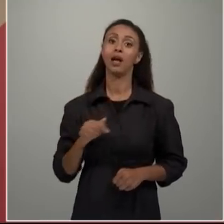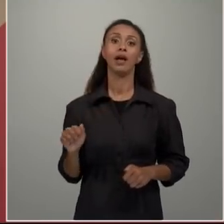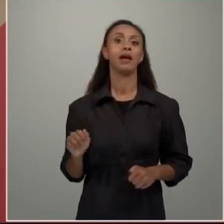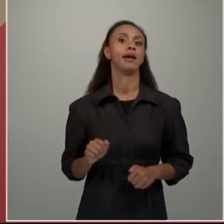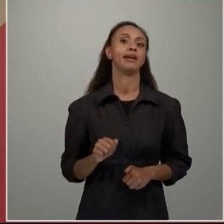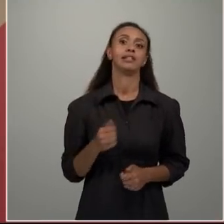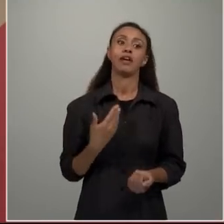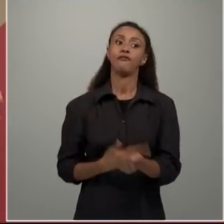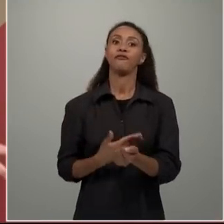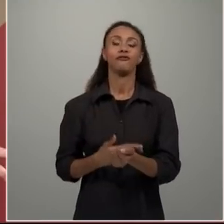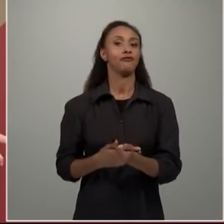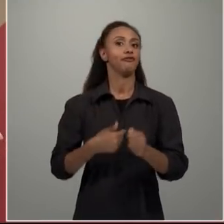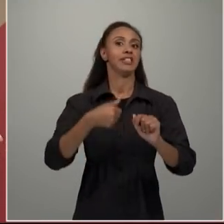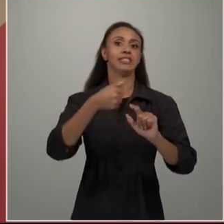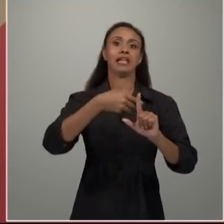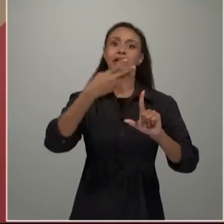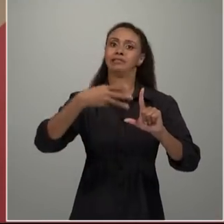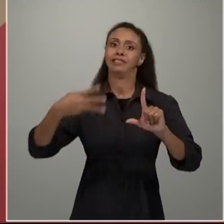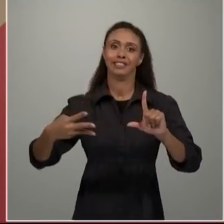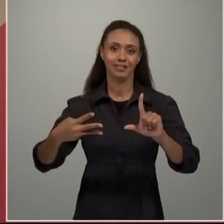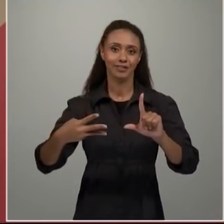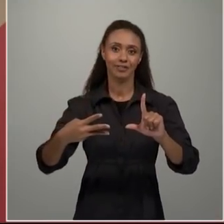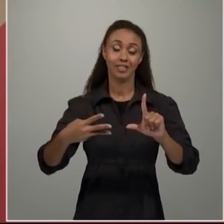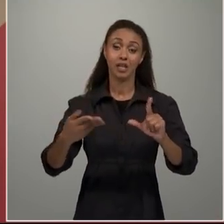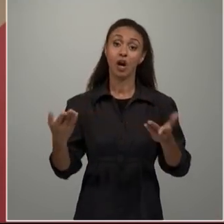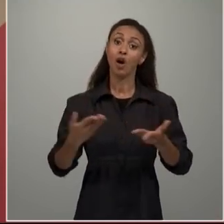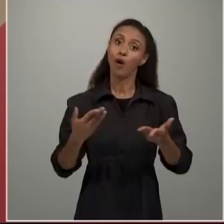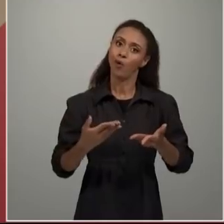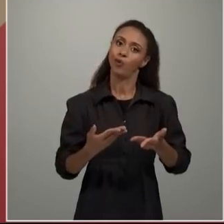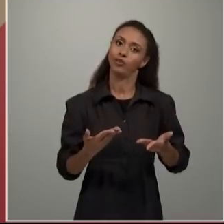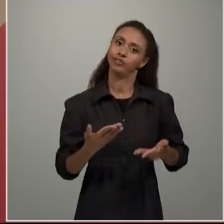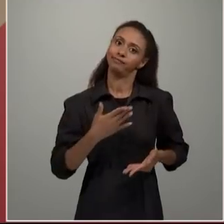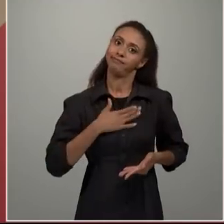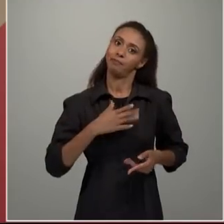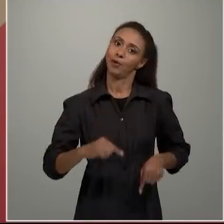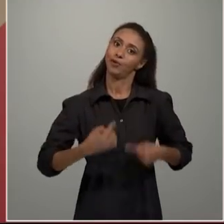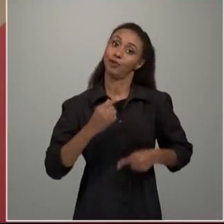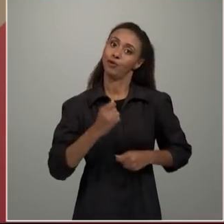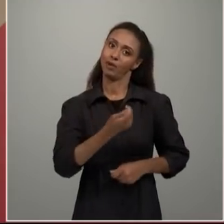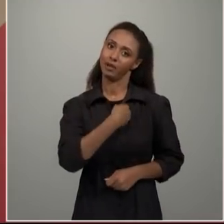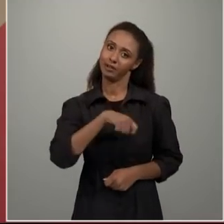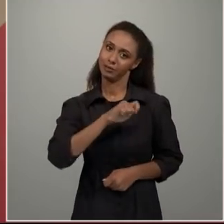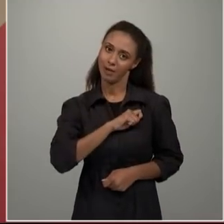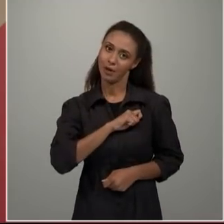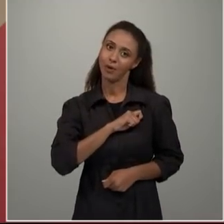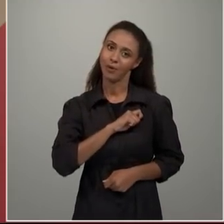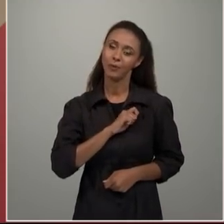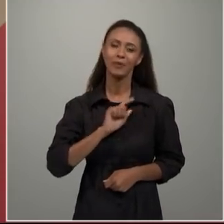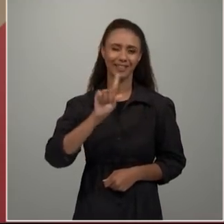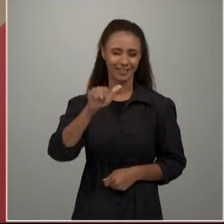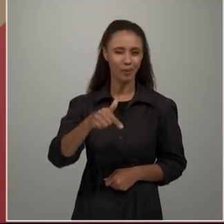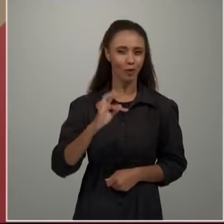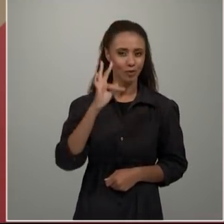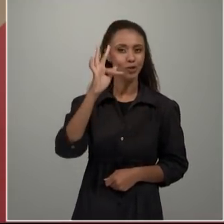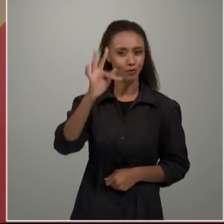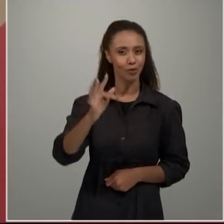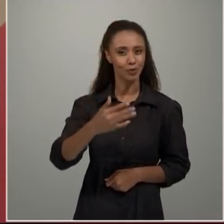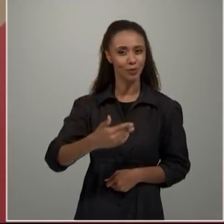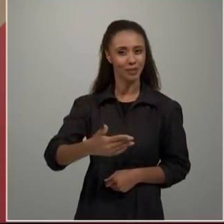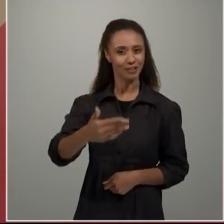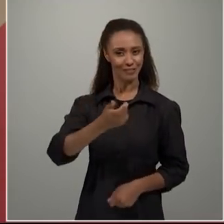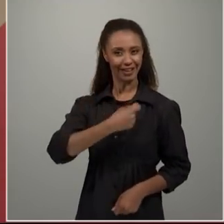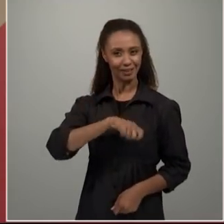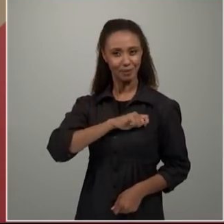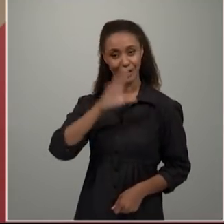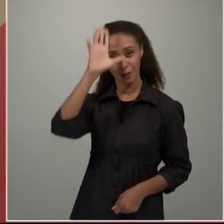hoje é um desafio assistir está tudo em espanhol porque eu tenho um sonho depois ontem ao espanhol quem sabe um dia veio na aula de espanhol meu